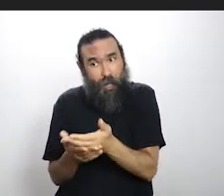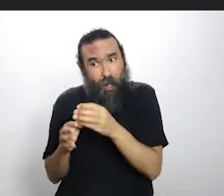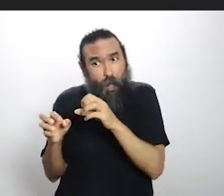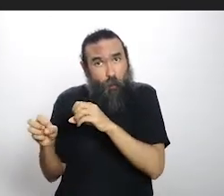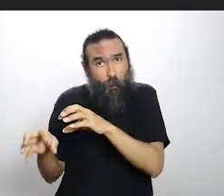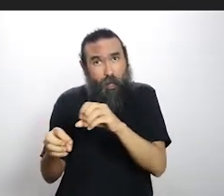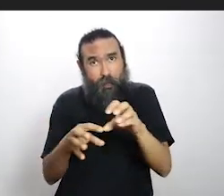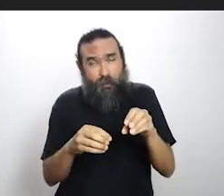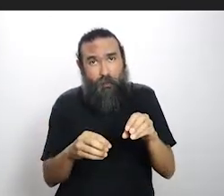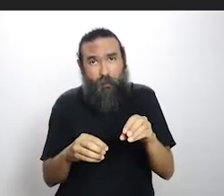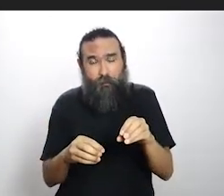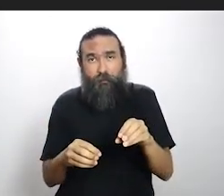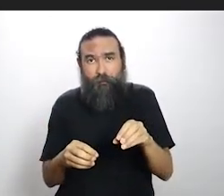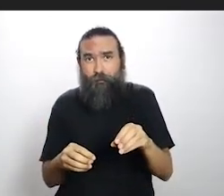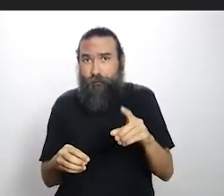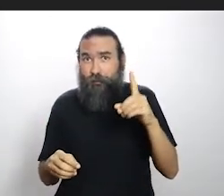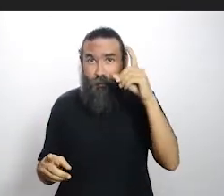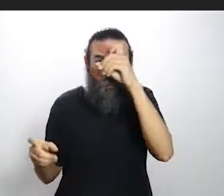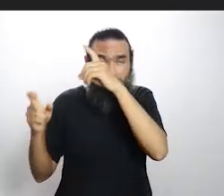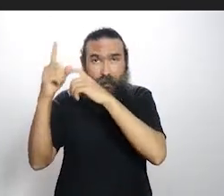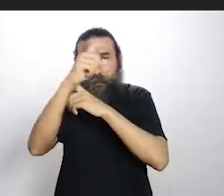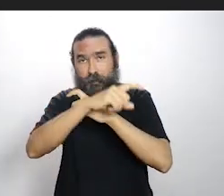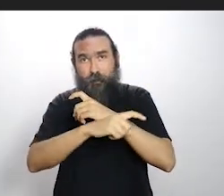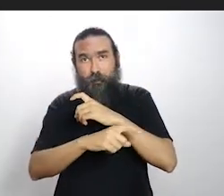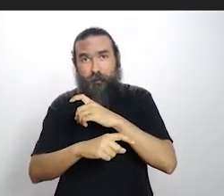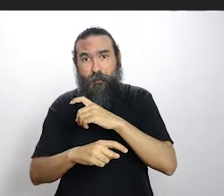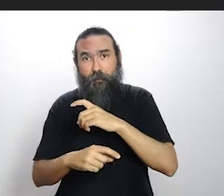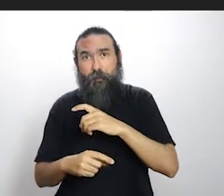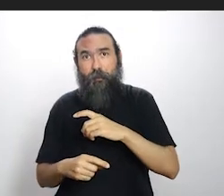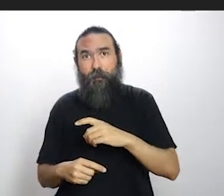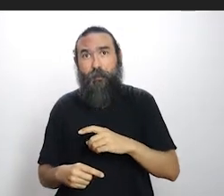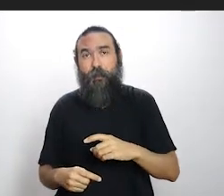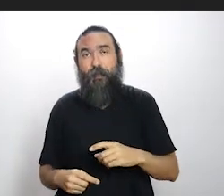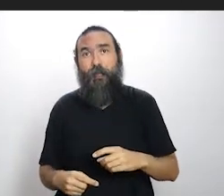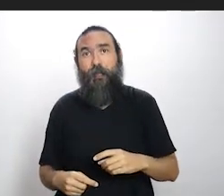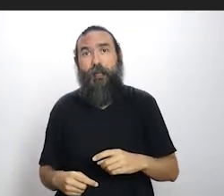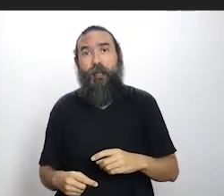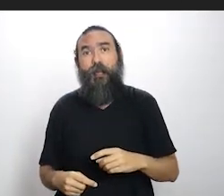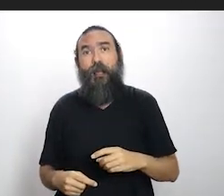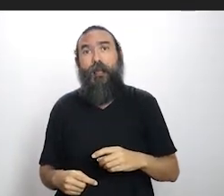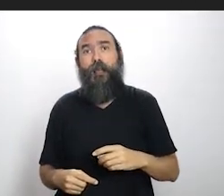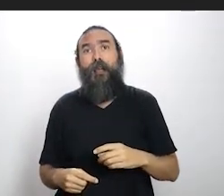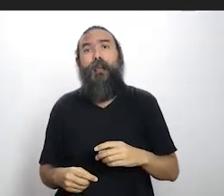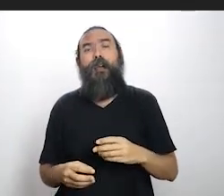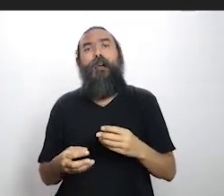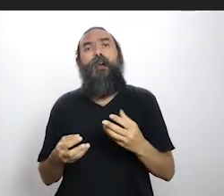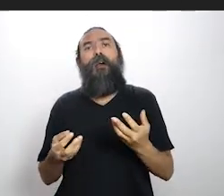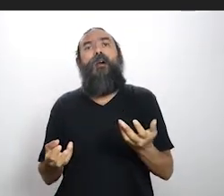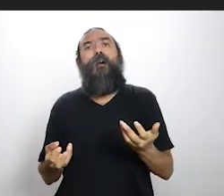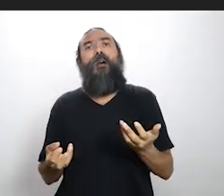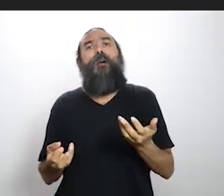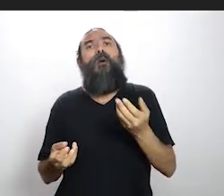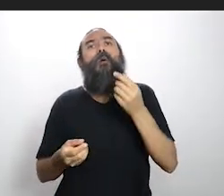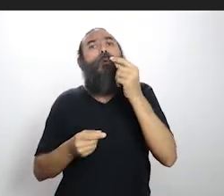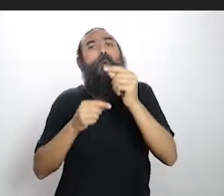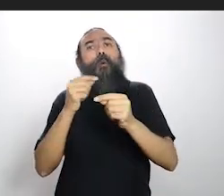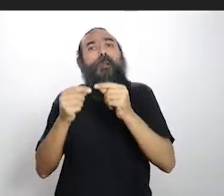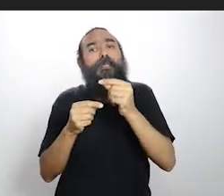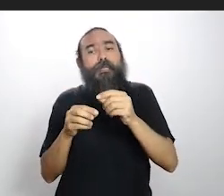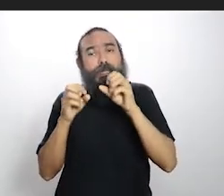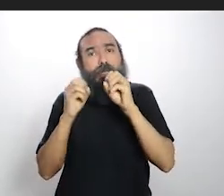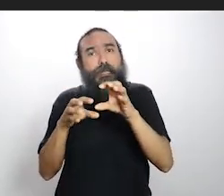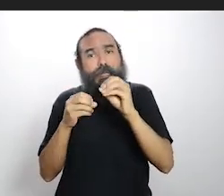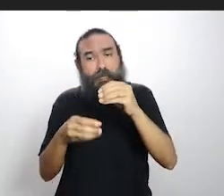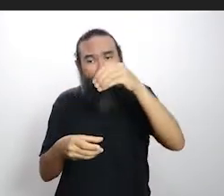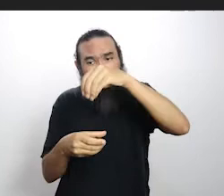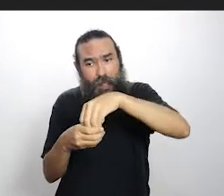questionamento do ponto de vista do conteúdo também sempre foi questionado. Afinal de contas, do que adianta acesso a uma